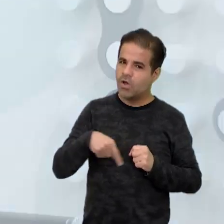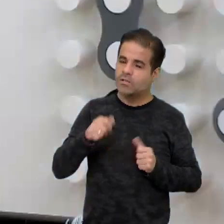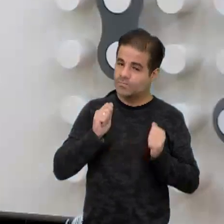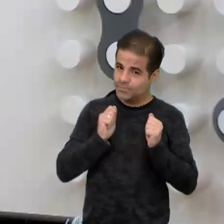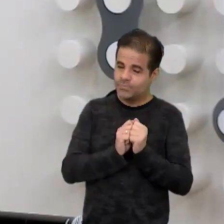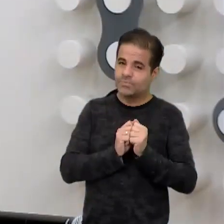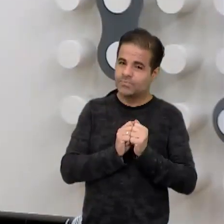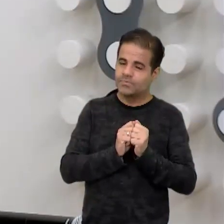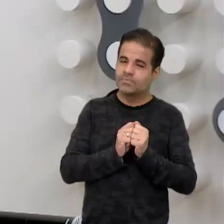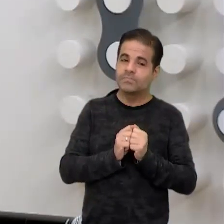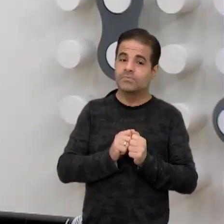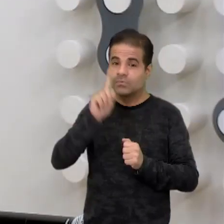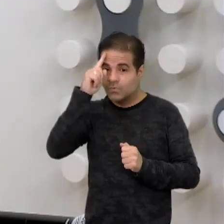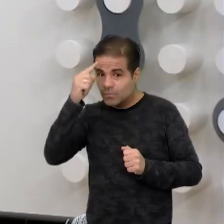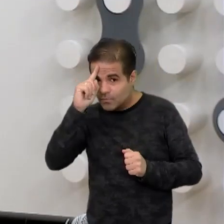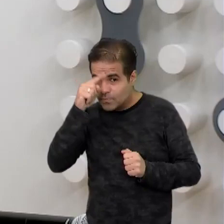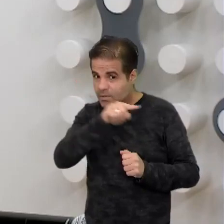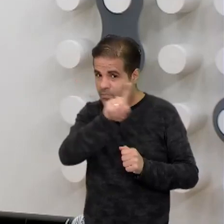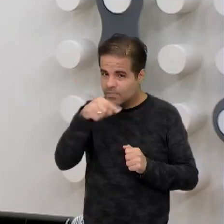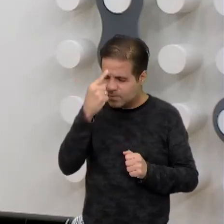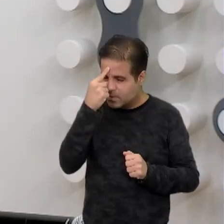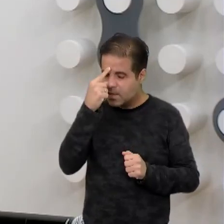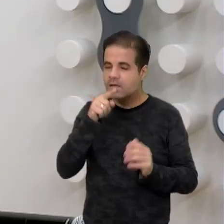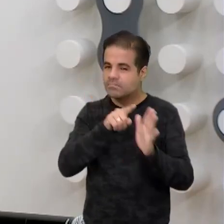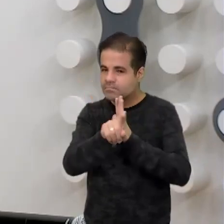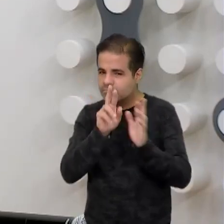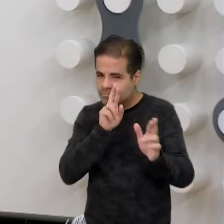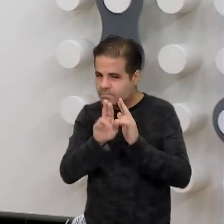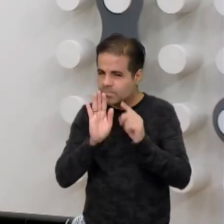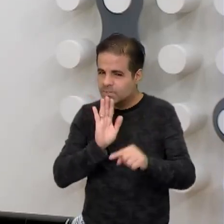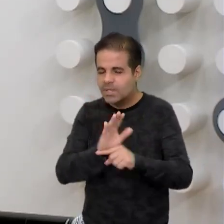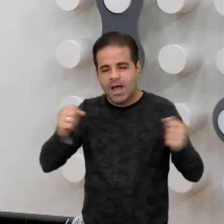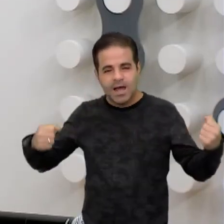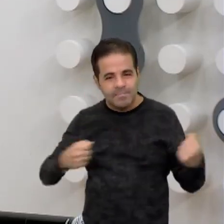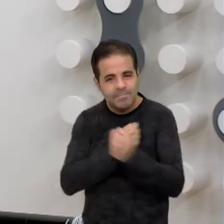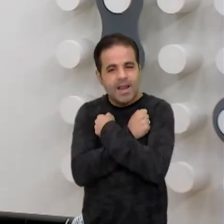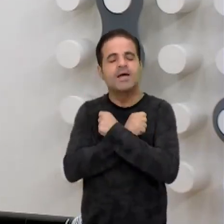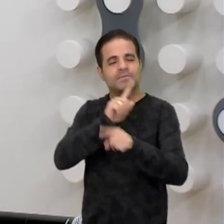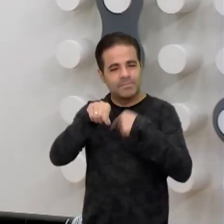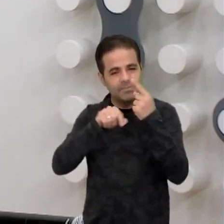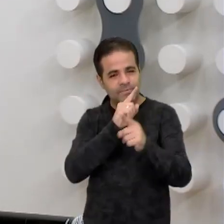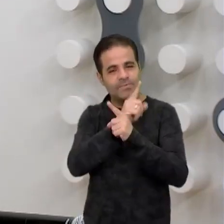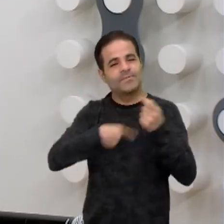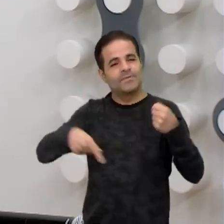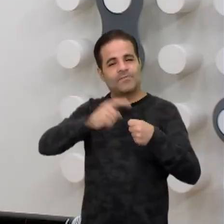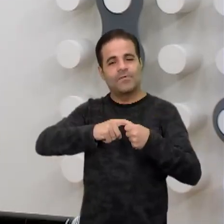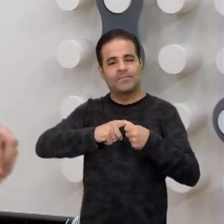satisfazer as dúvidas de vocês, tá certo? Um grande abraço e até logo.